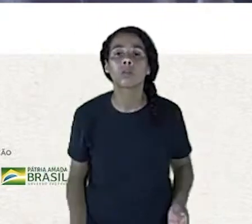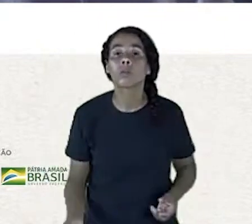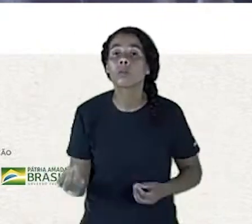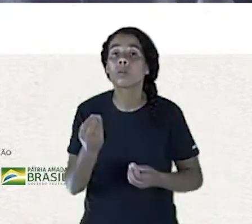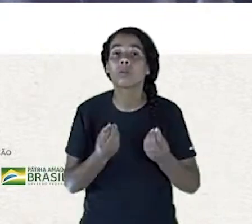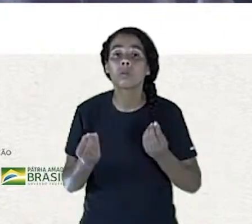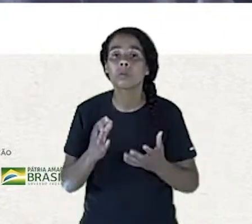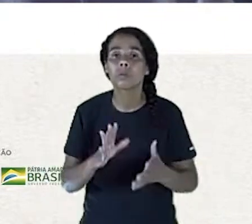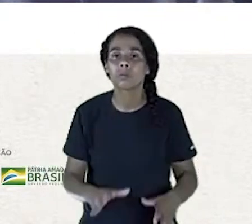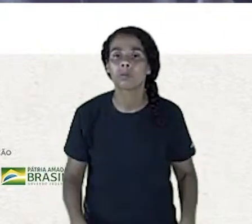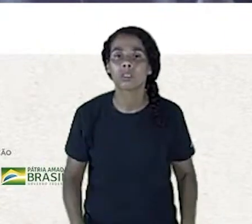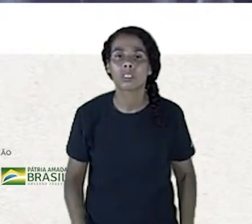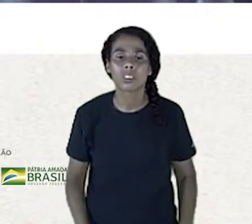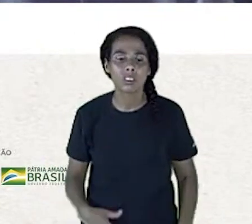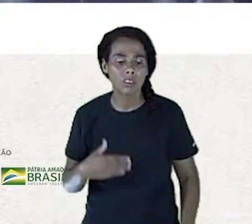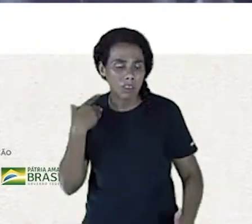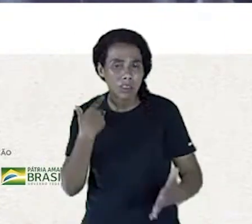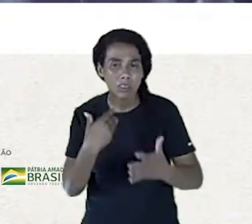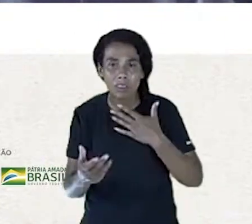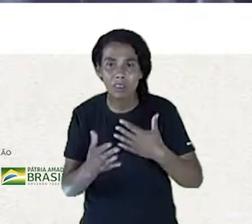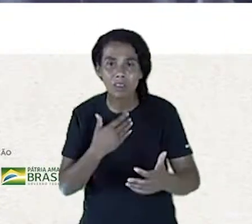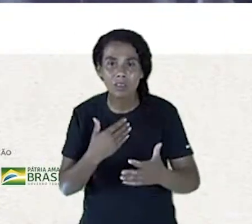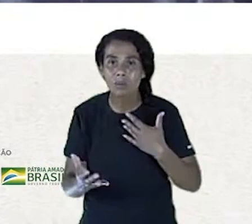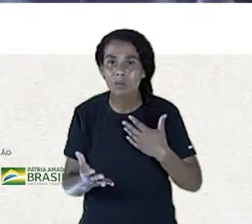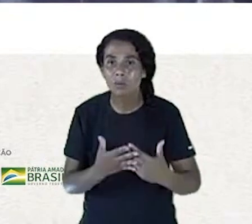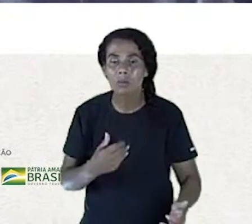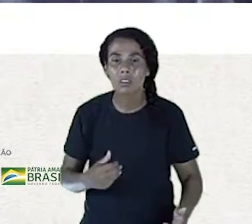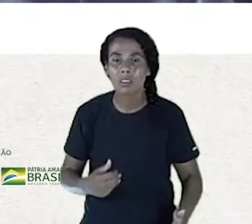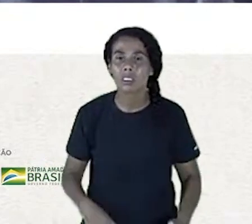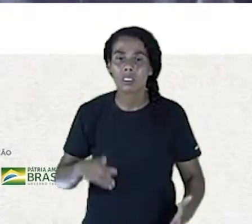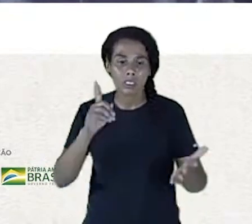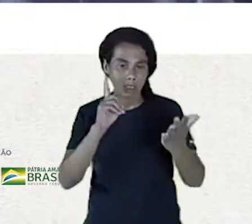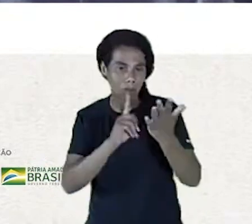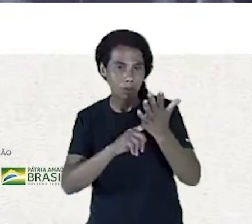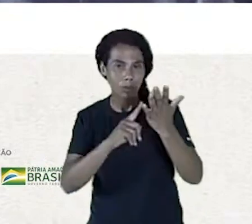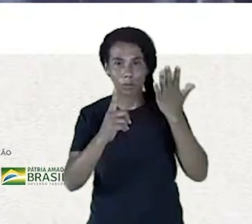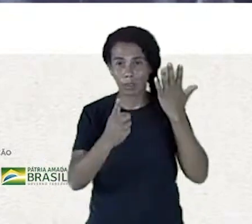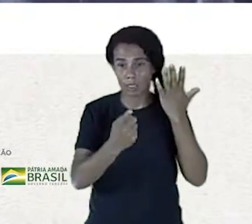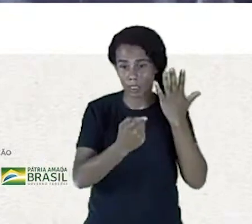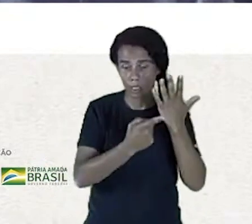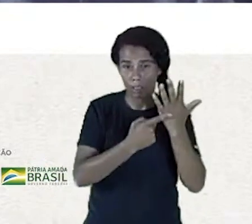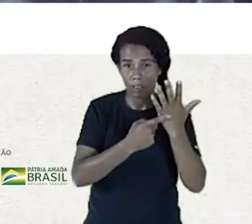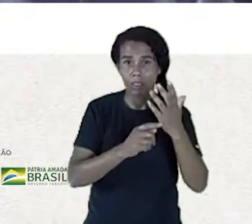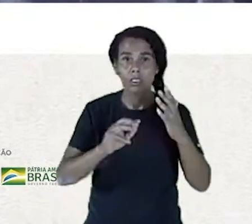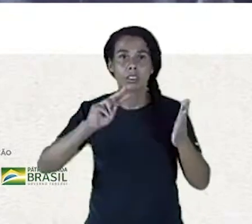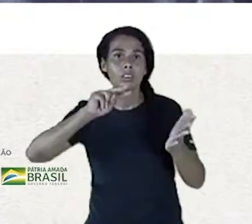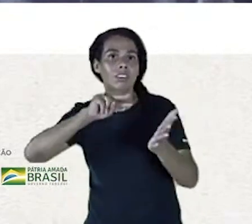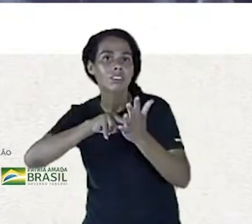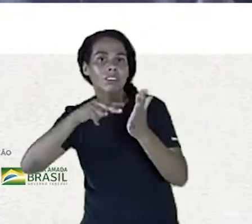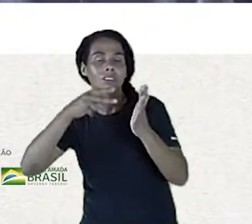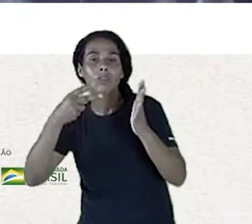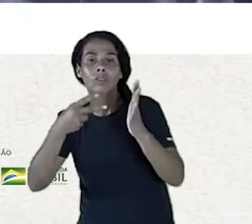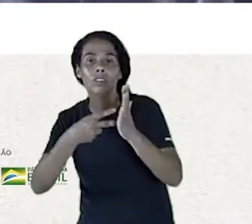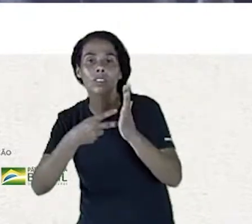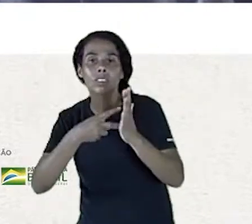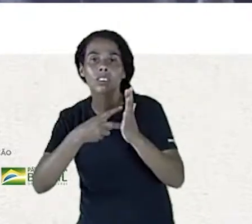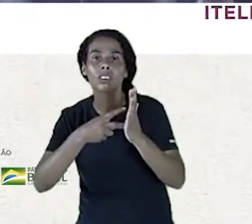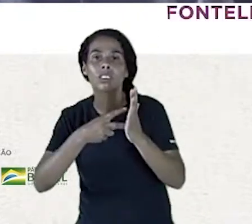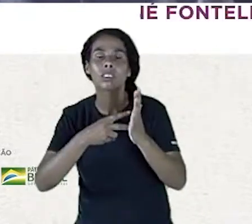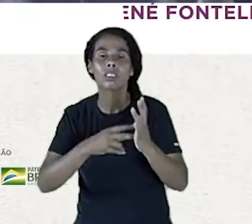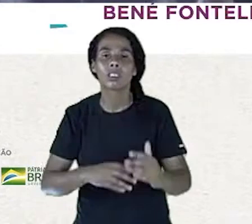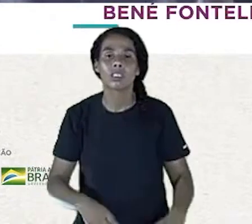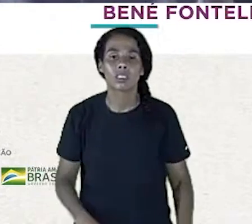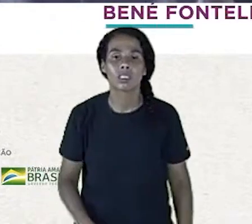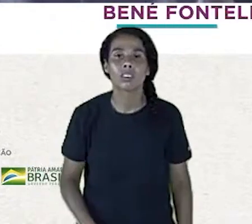ser réptil, enfim, ser tudo, ser o bom e ser o